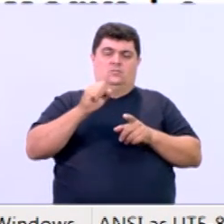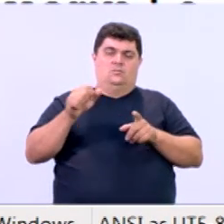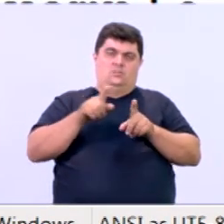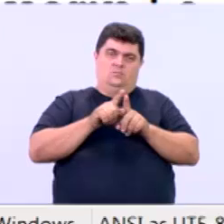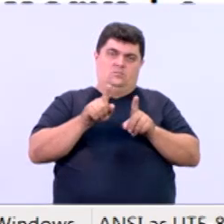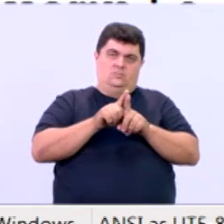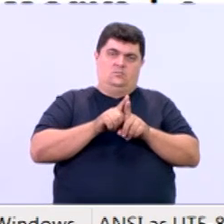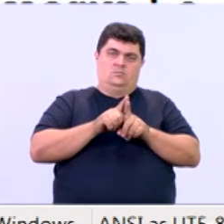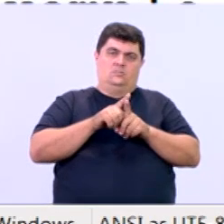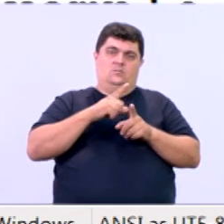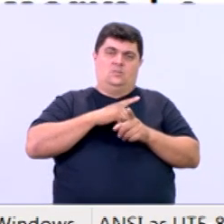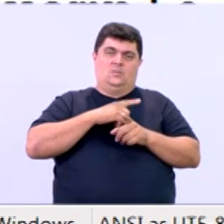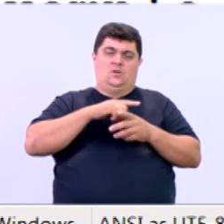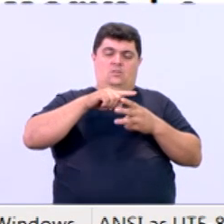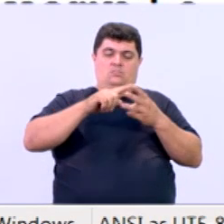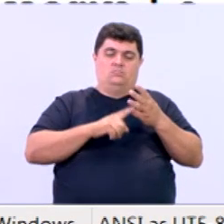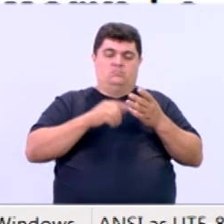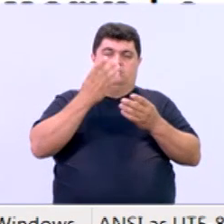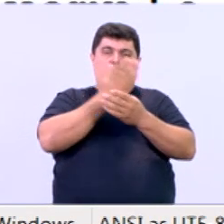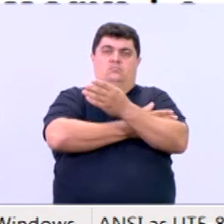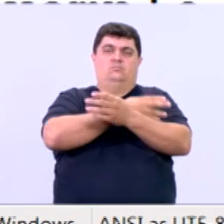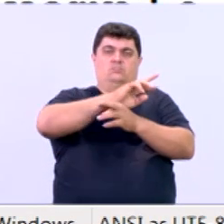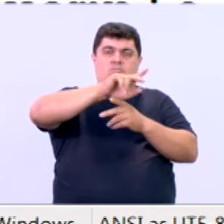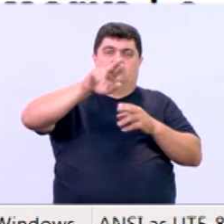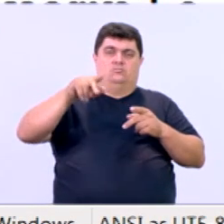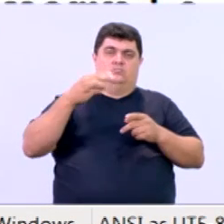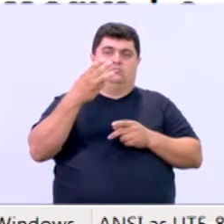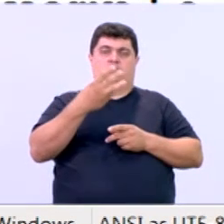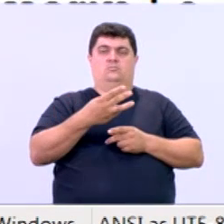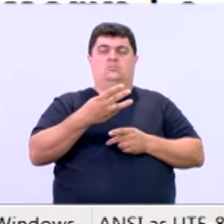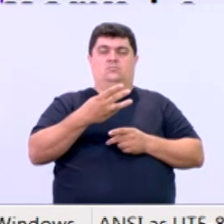usou 3 pastas, uma para cada arquivo.